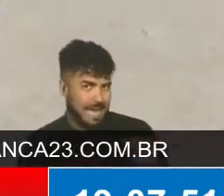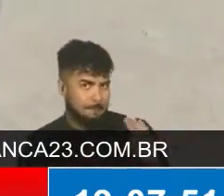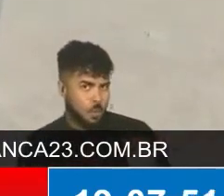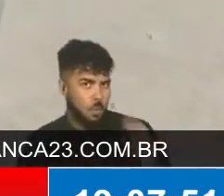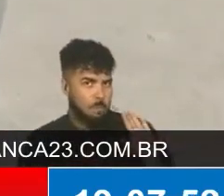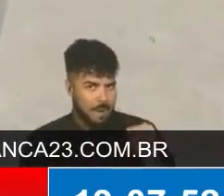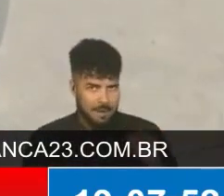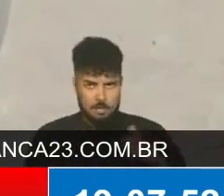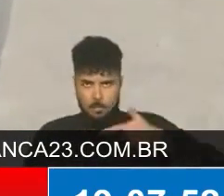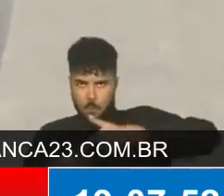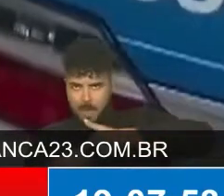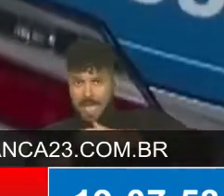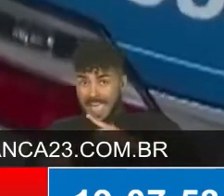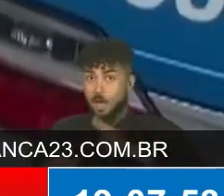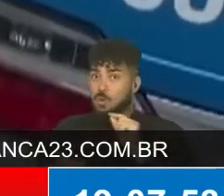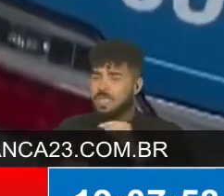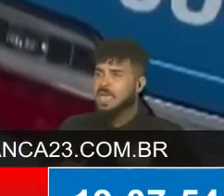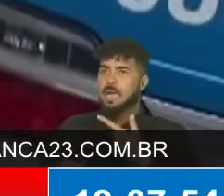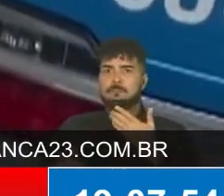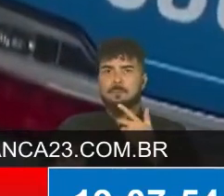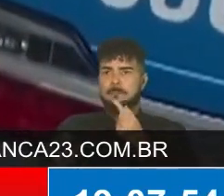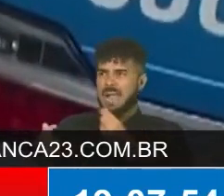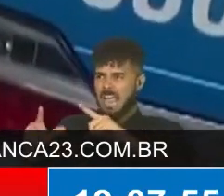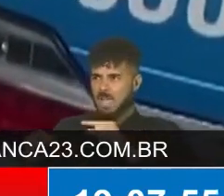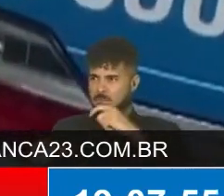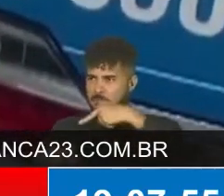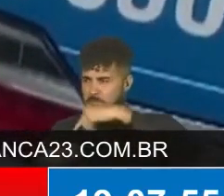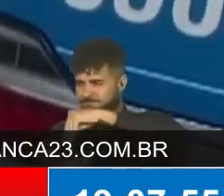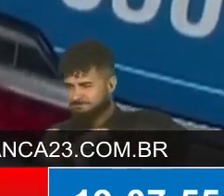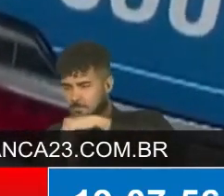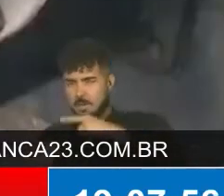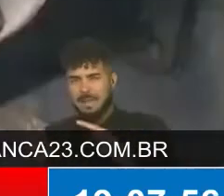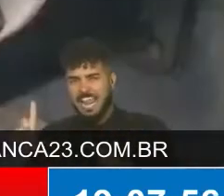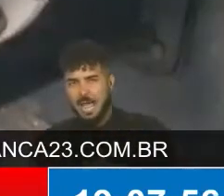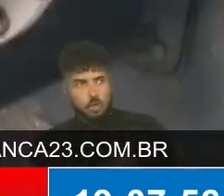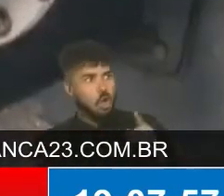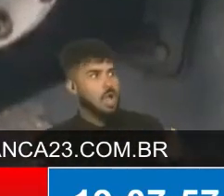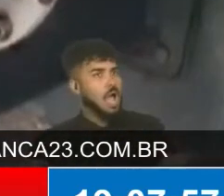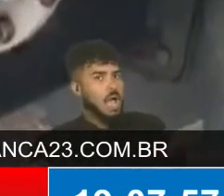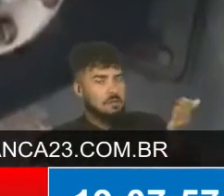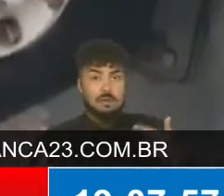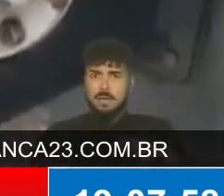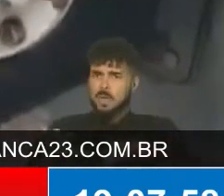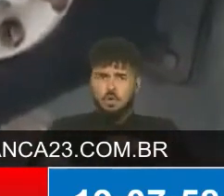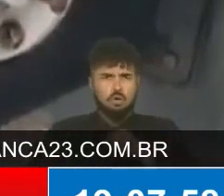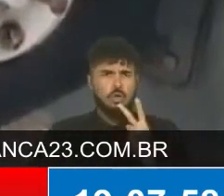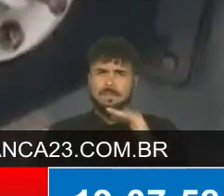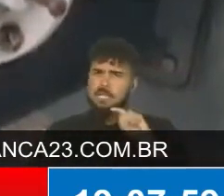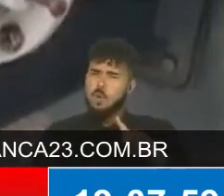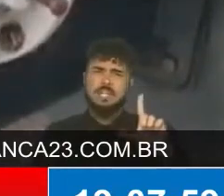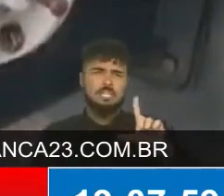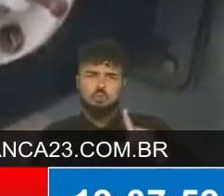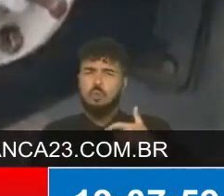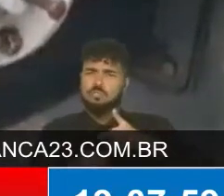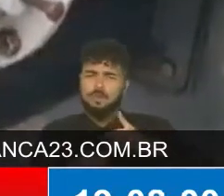Só neste ano foram apreendidos mais de 2 milhões de litros de combustíveis, entre etanol, gasolina e